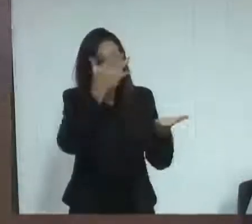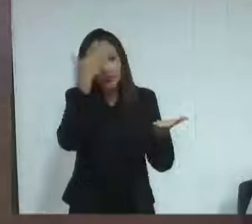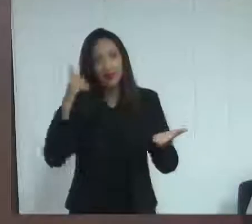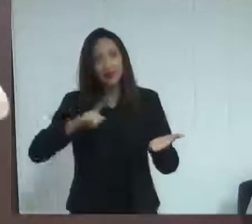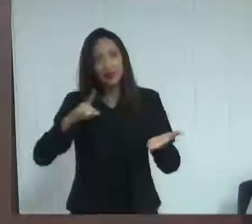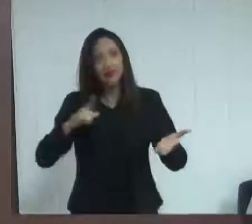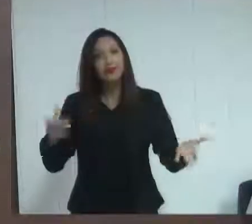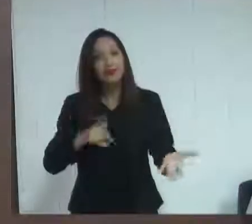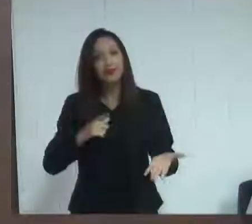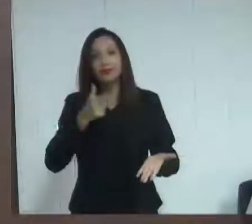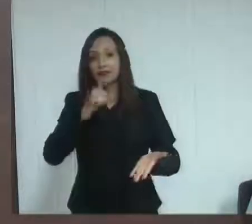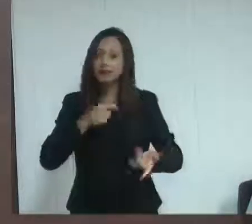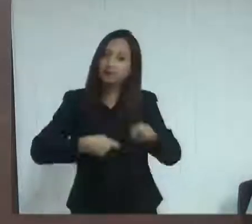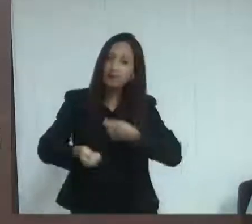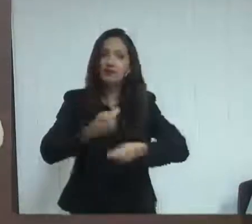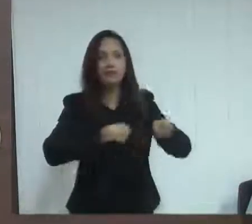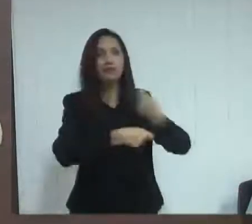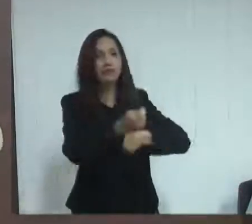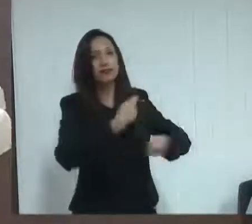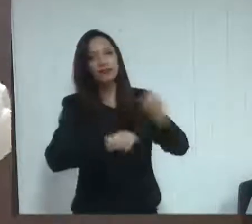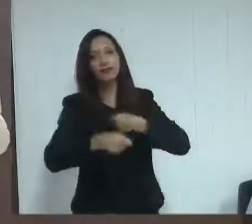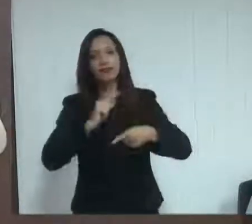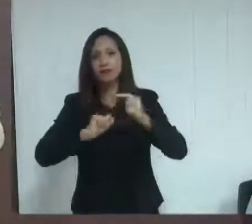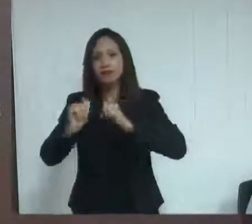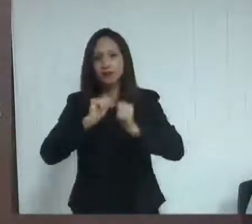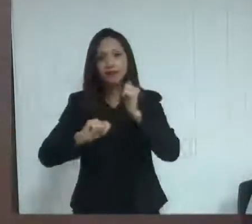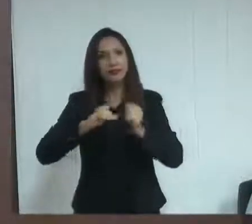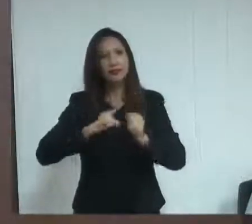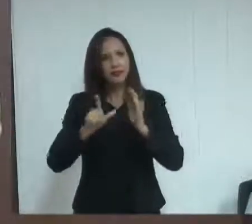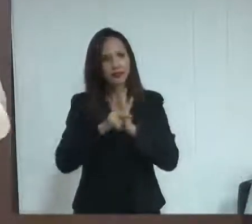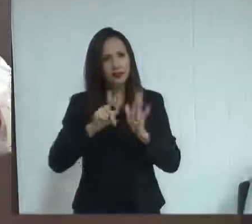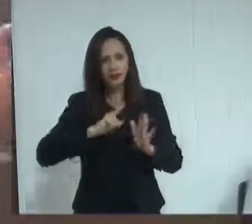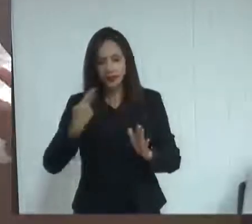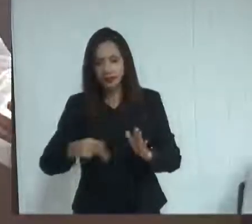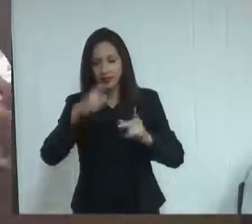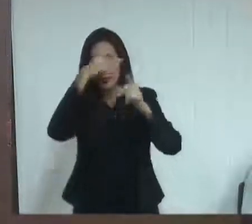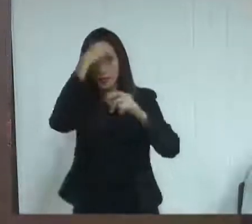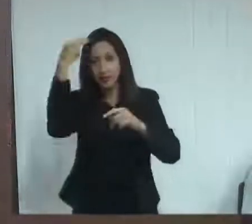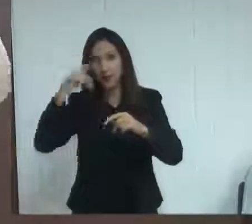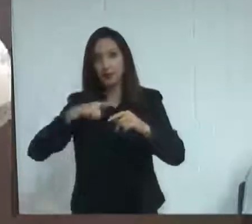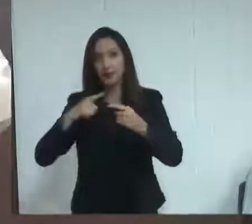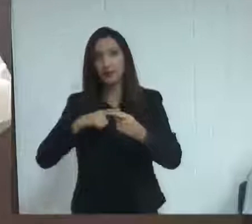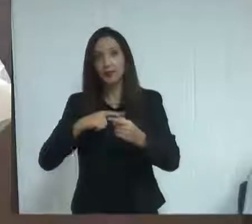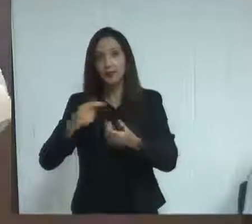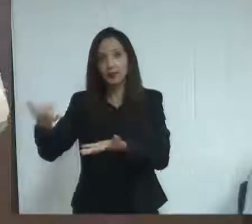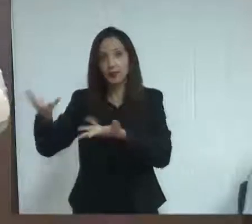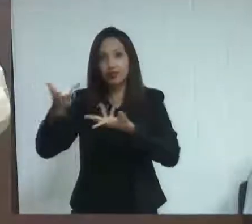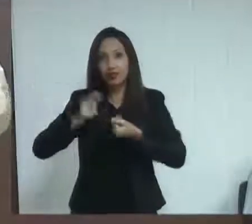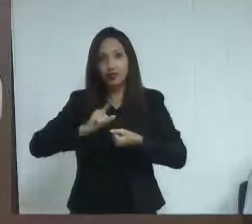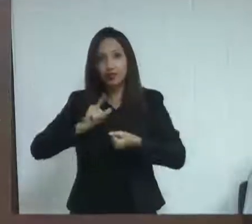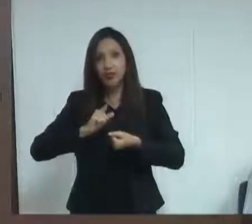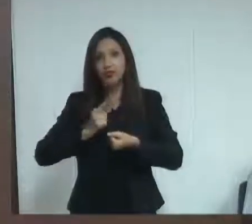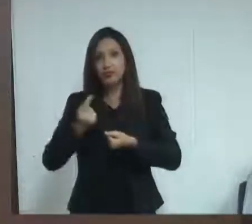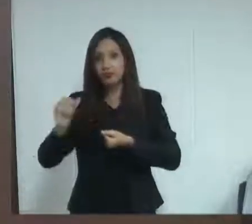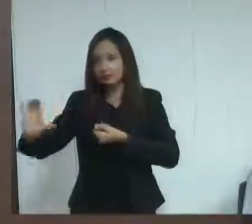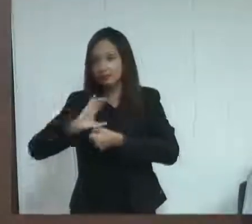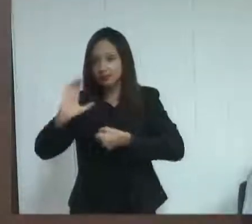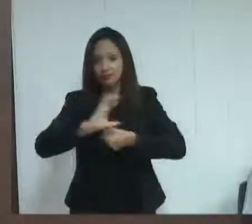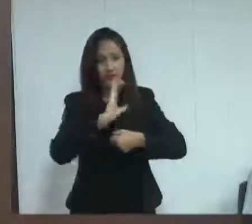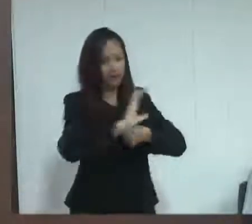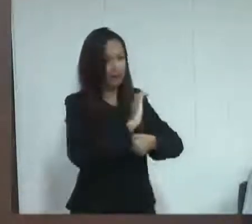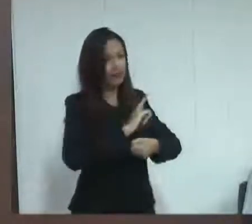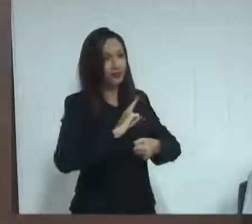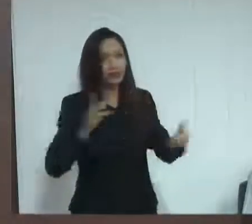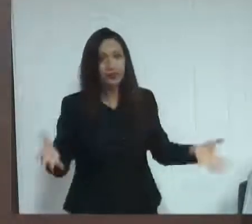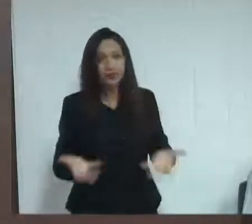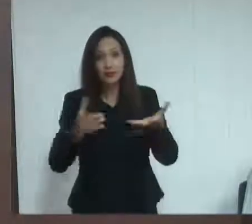a economia no início do ano. Porque no início do ano é justamente onde a prefeitura recebe um contingente maior de recursos e